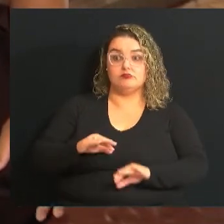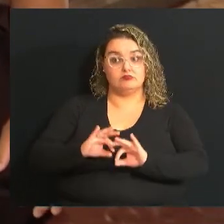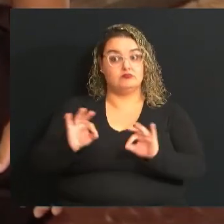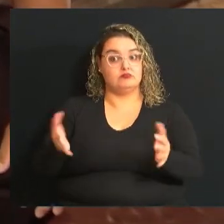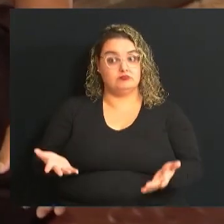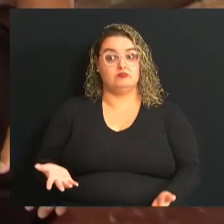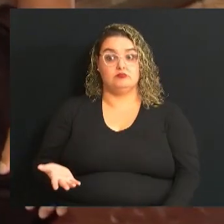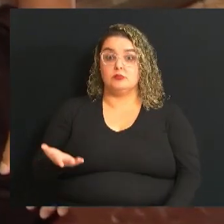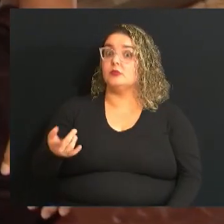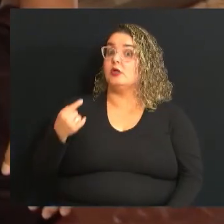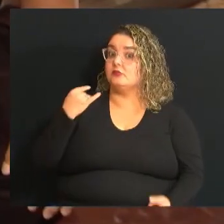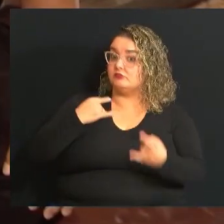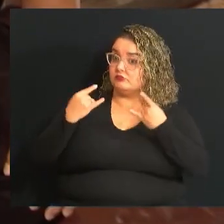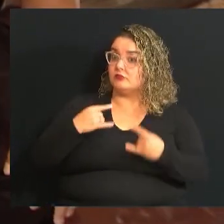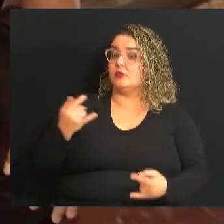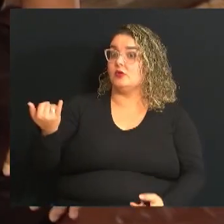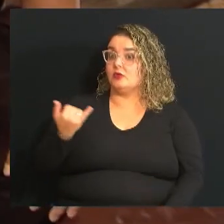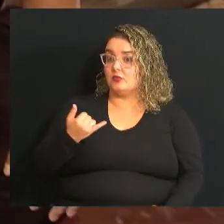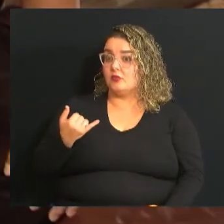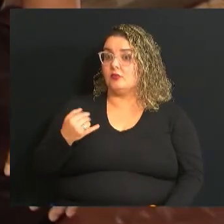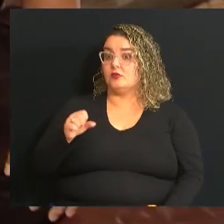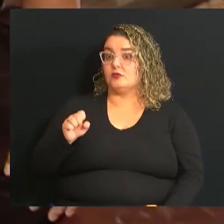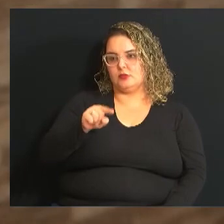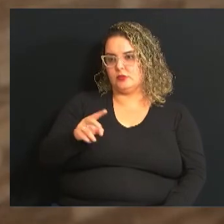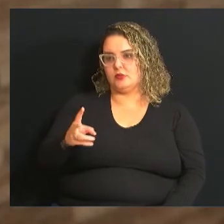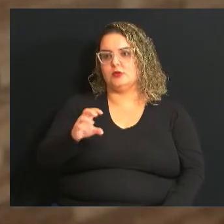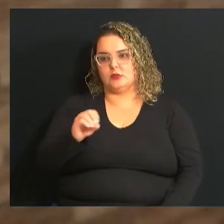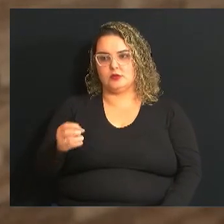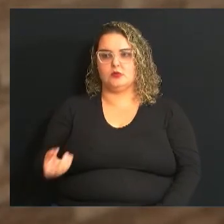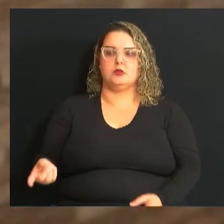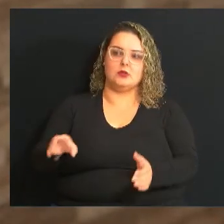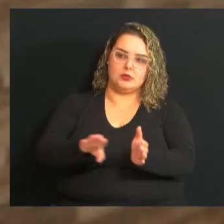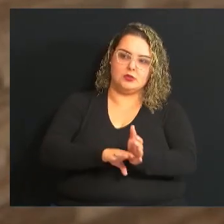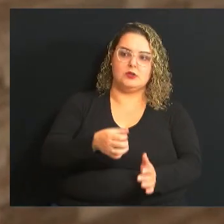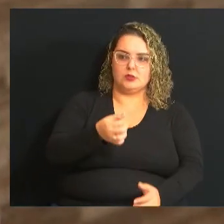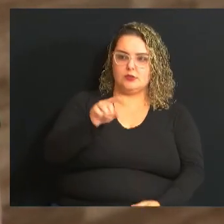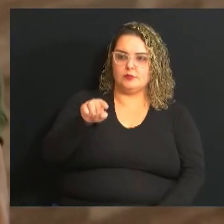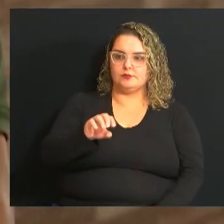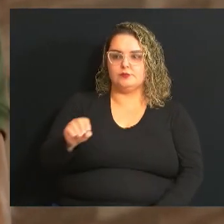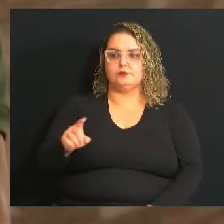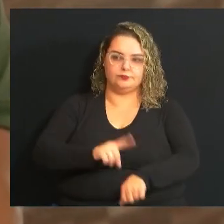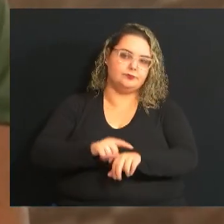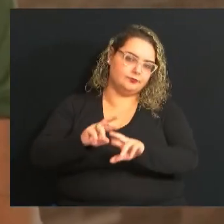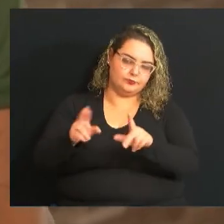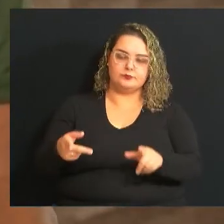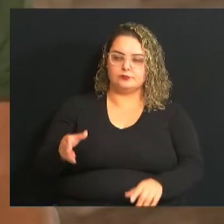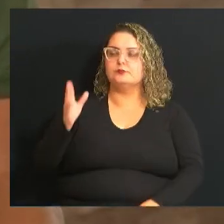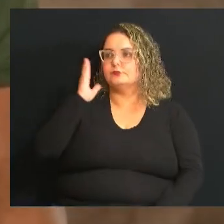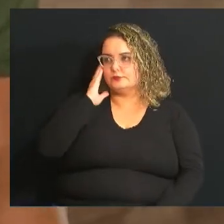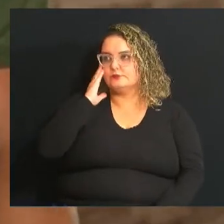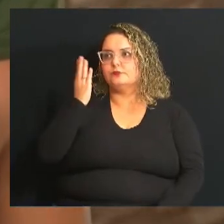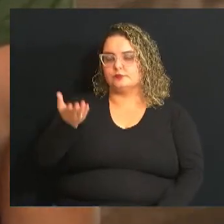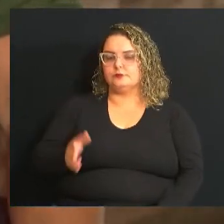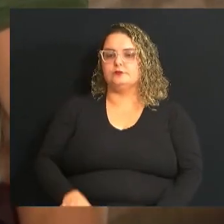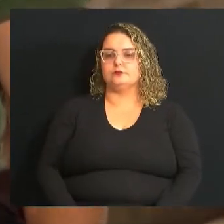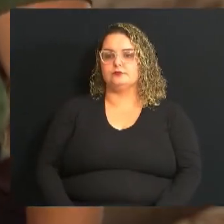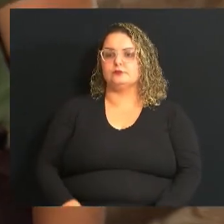compras de produtos, né? Mas nessa Black Friday entra a promoção de tudo, né? E quando se fala de viagem,